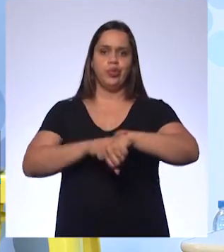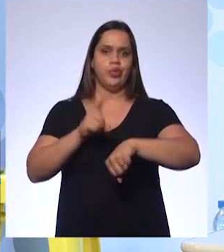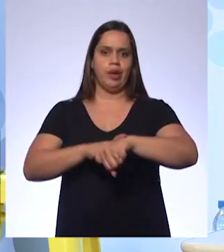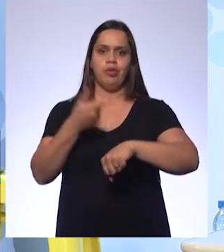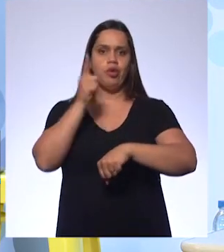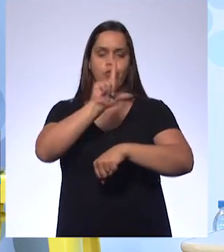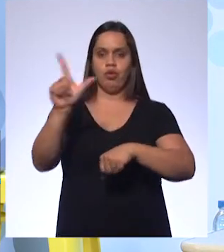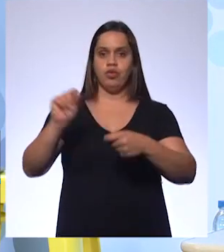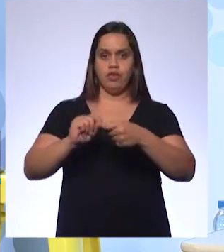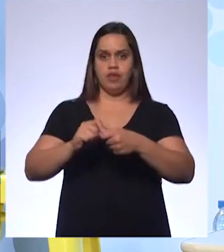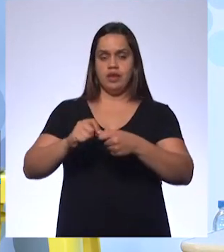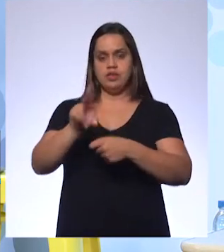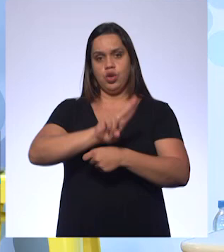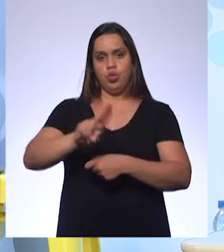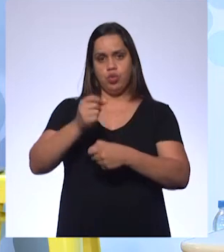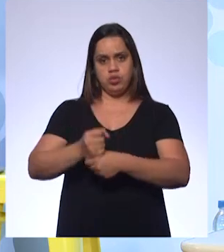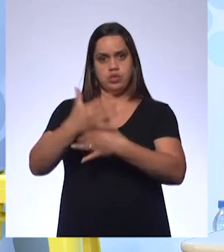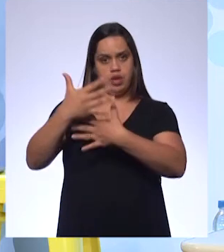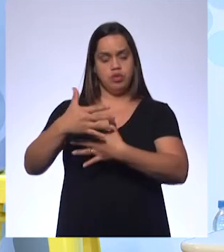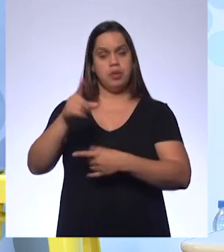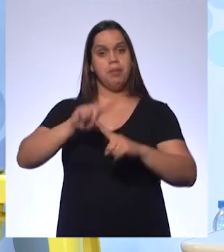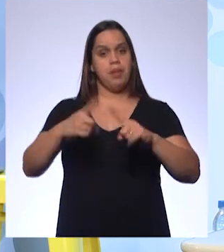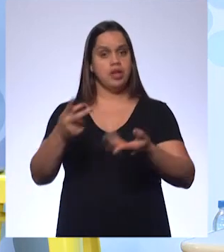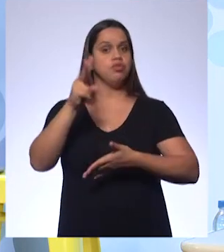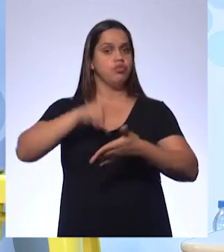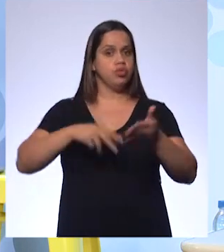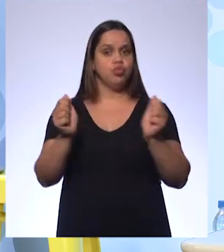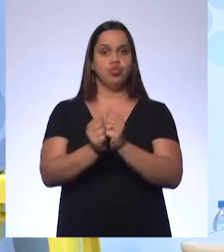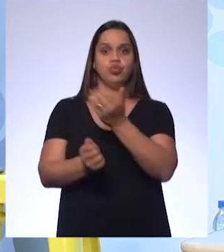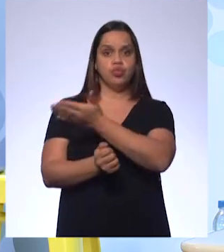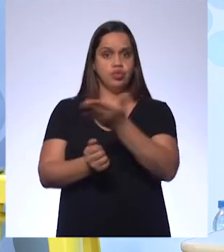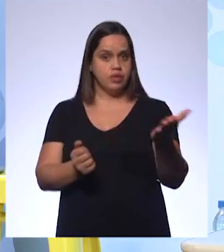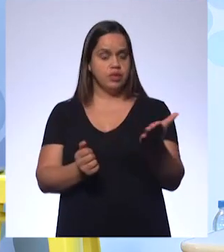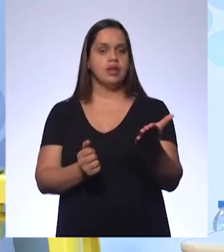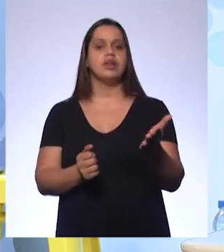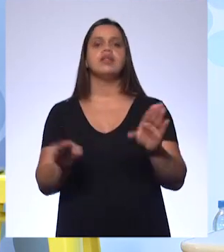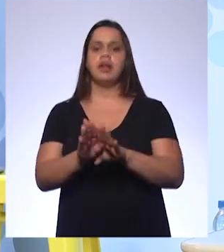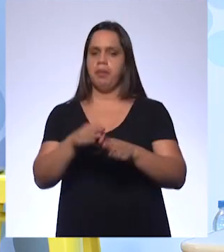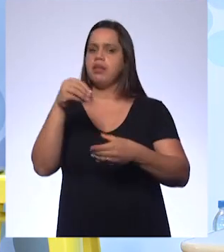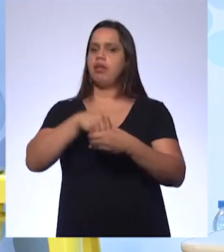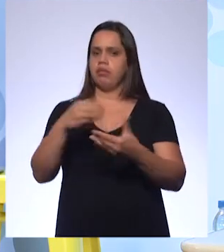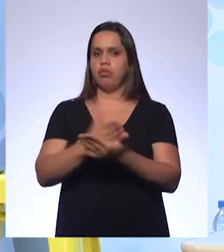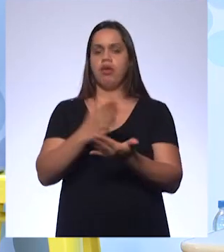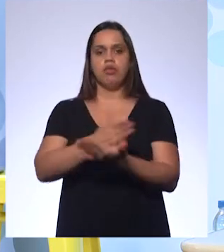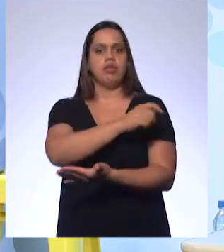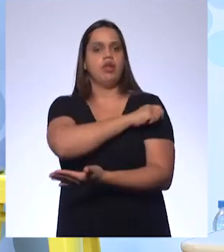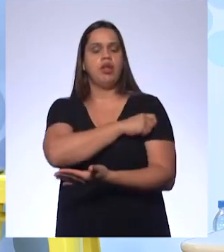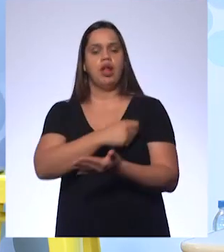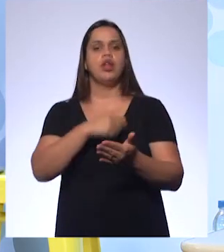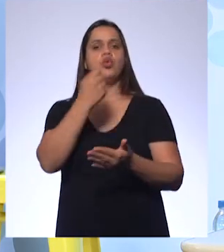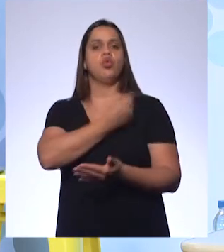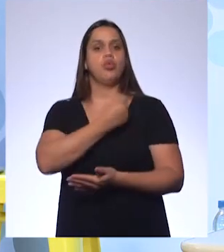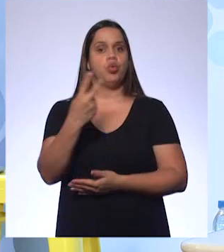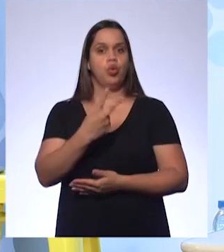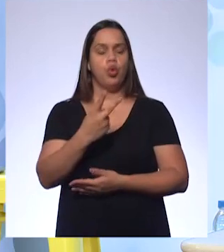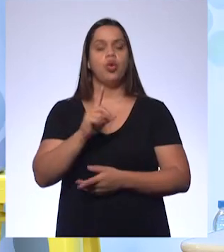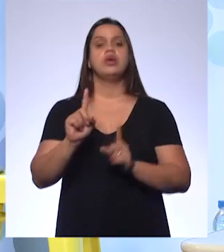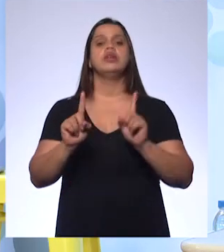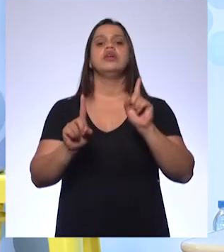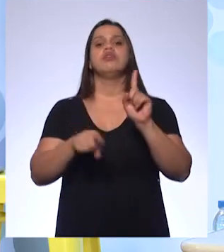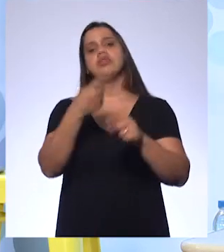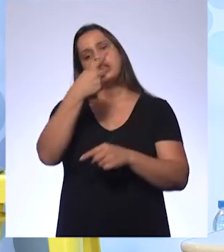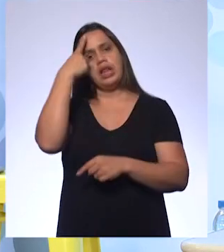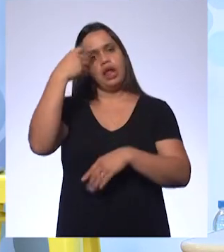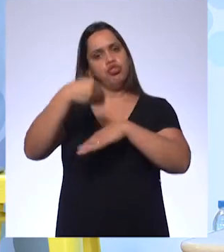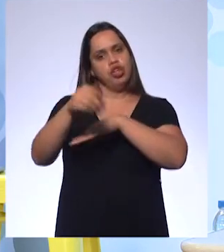fazê-la pelo chat, mas eu vou ler com vocês, isso também está no Caderno do Aluno, volume 2, fica como sugestão para